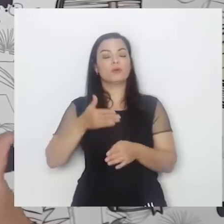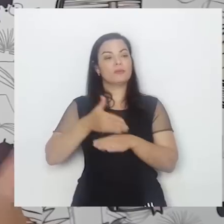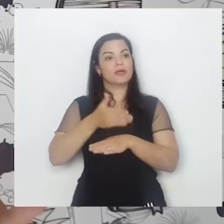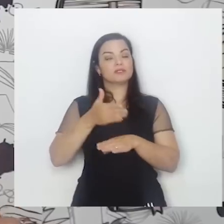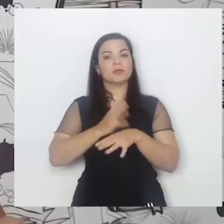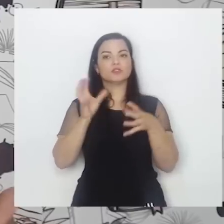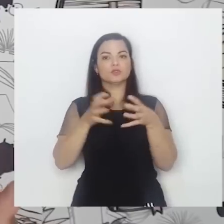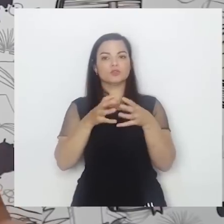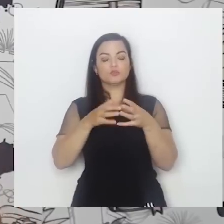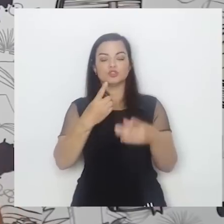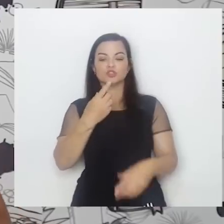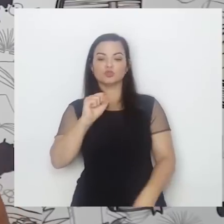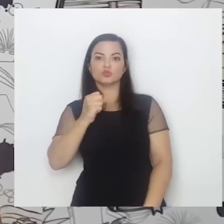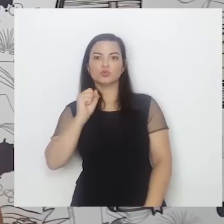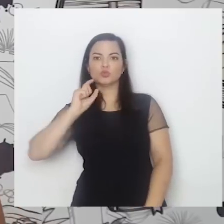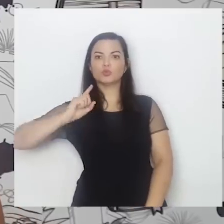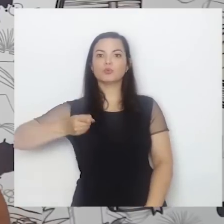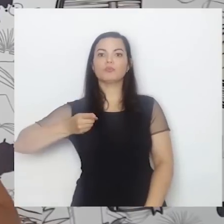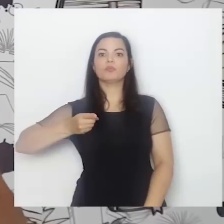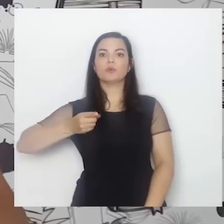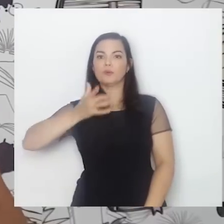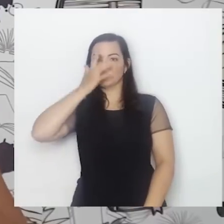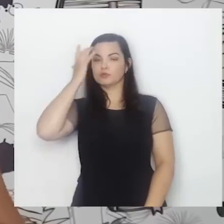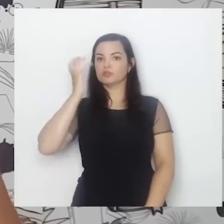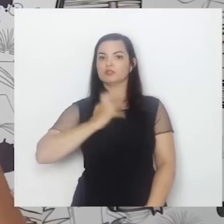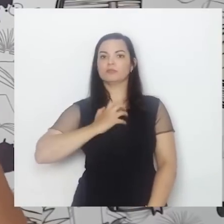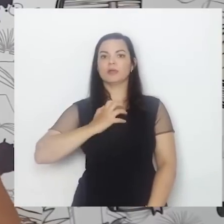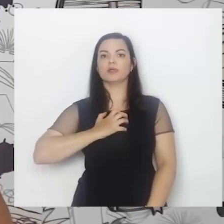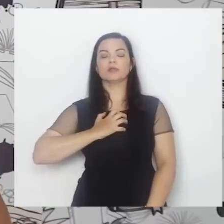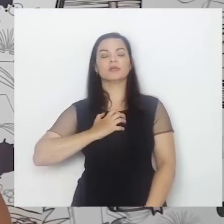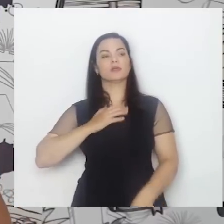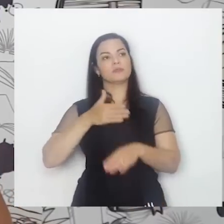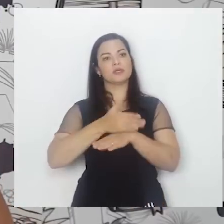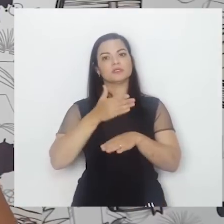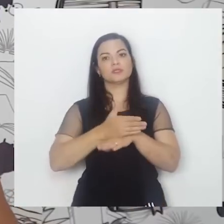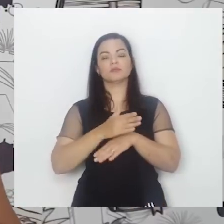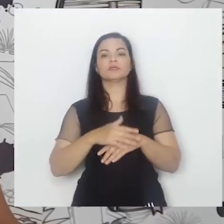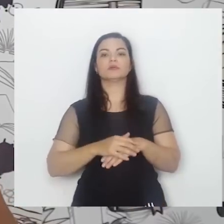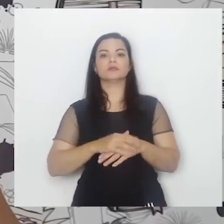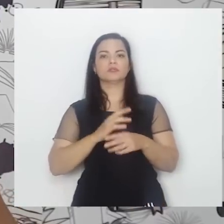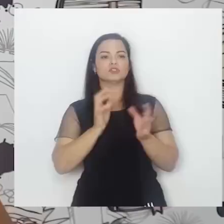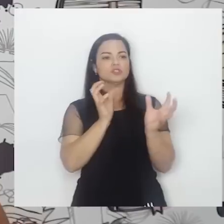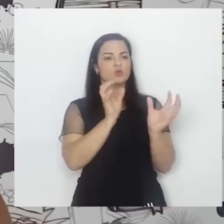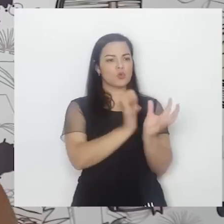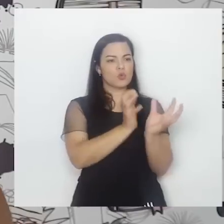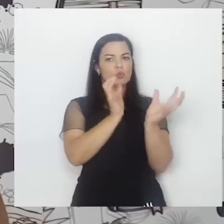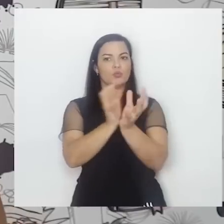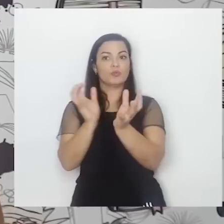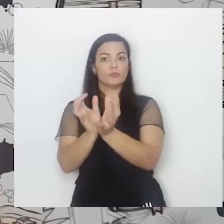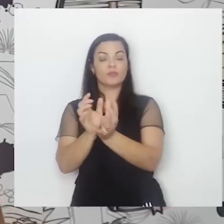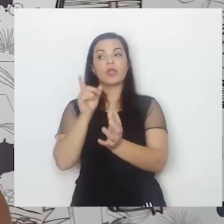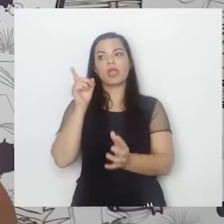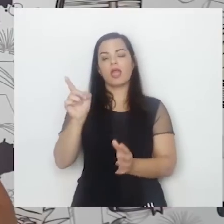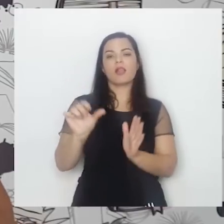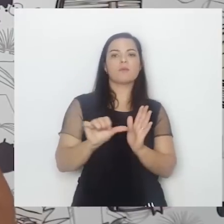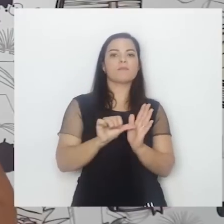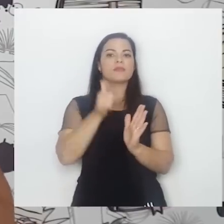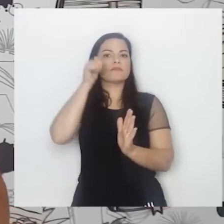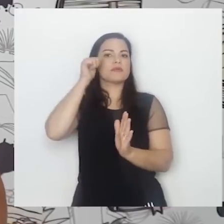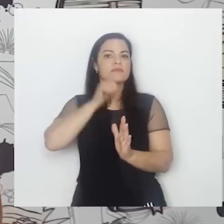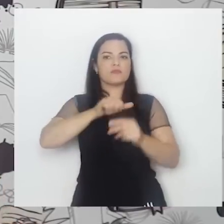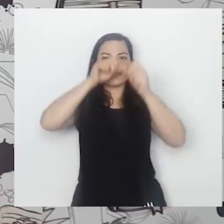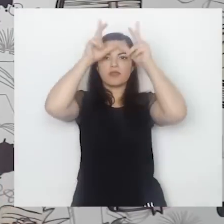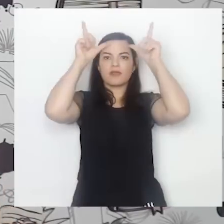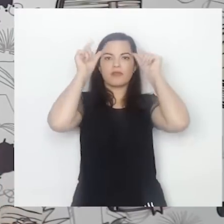que compunham os batalhões e acabou sendo reconhecida como a primeira enfermeira da